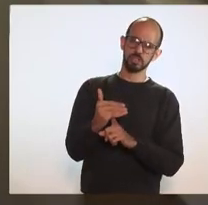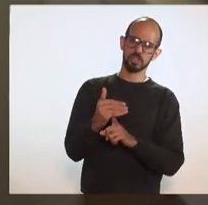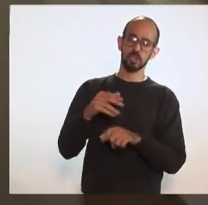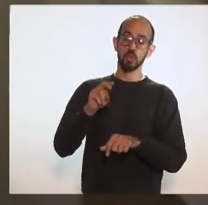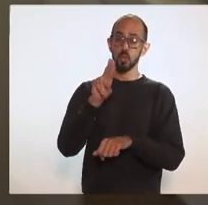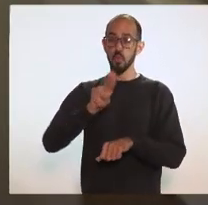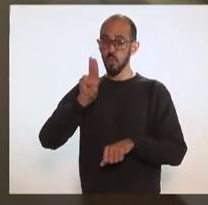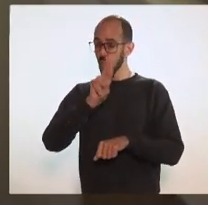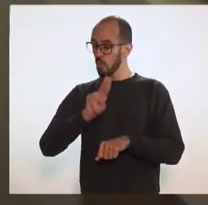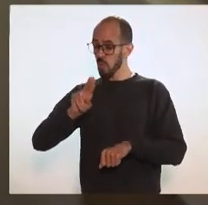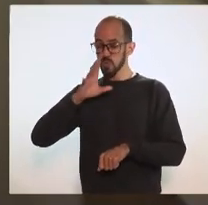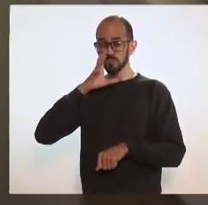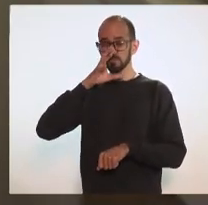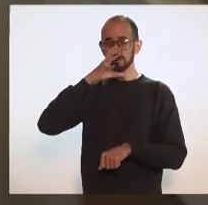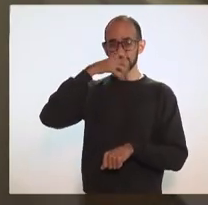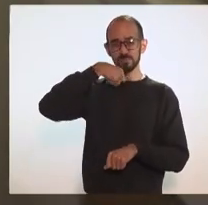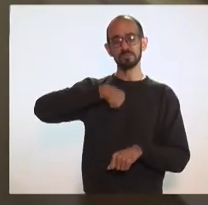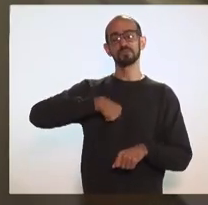ostensivo